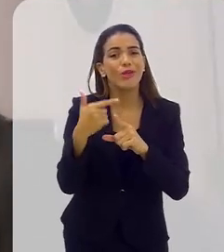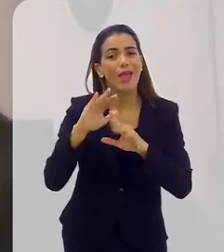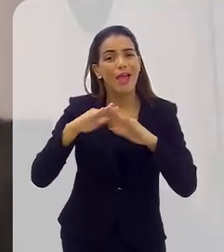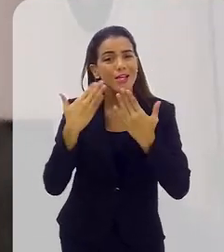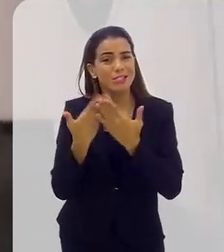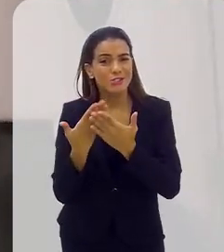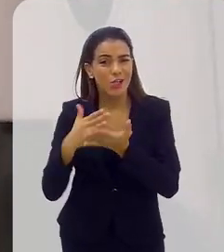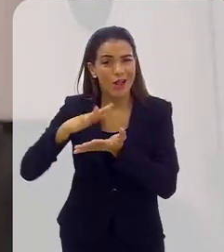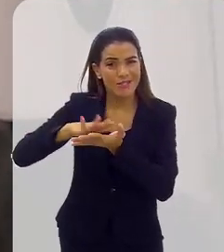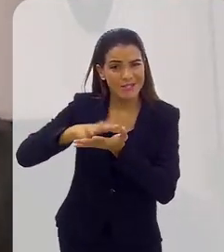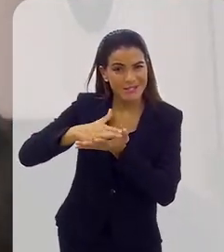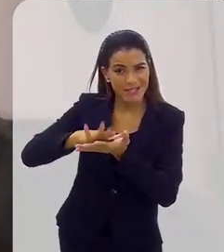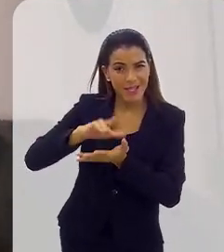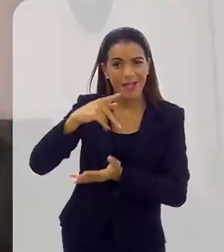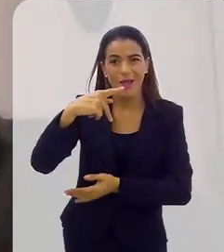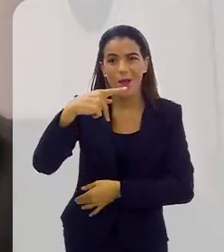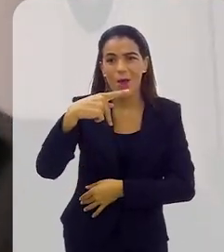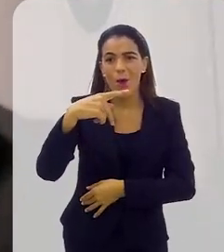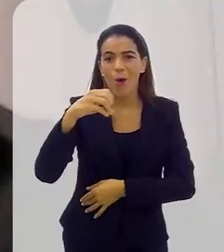assim que a escola